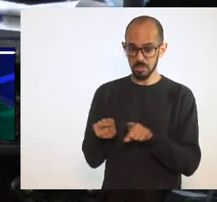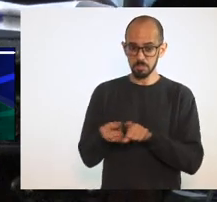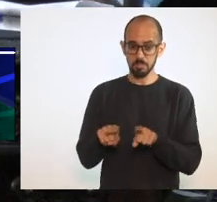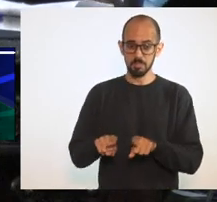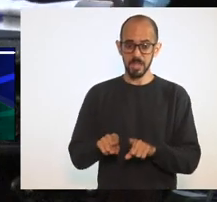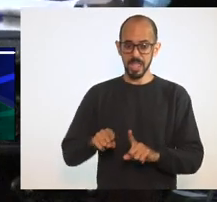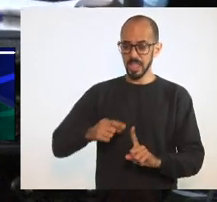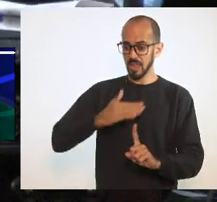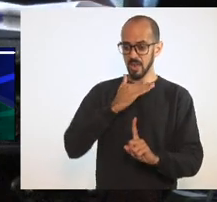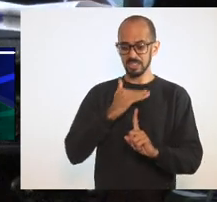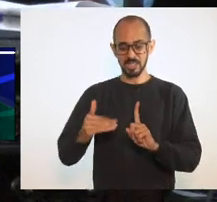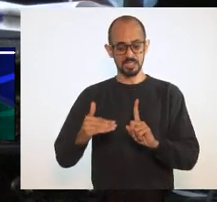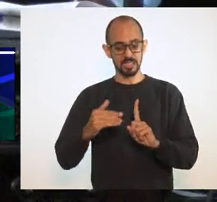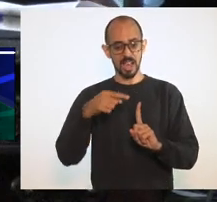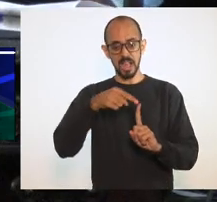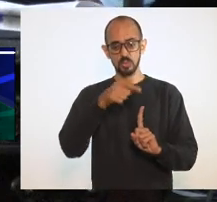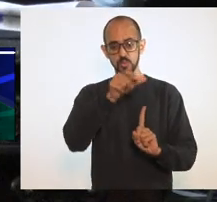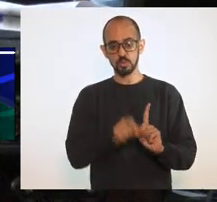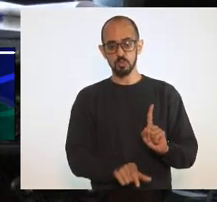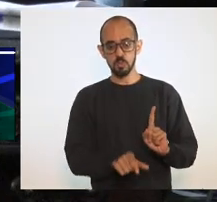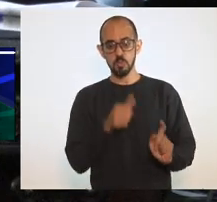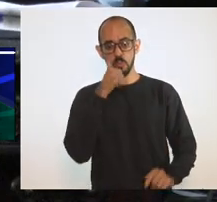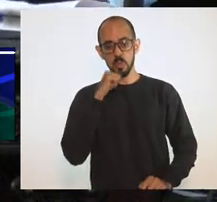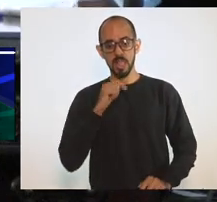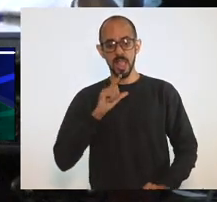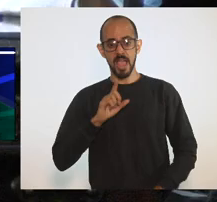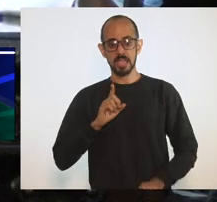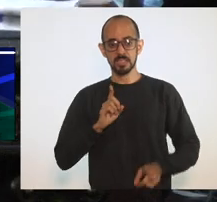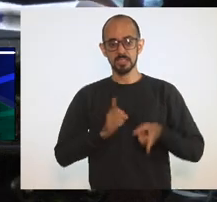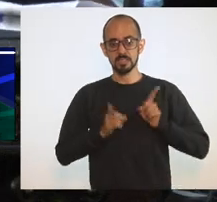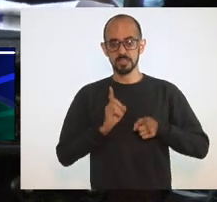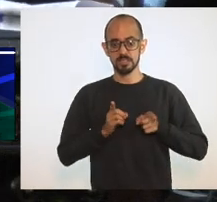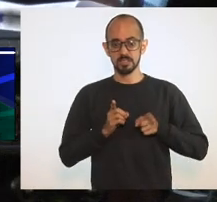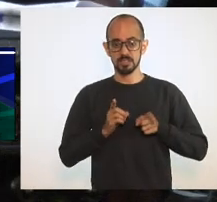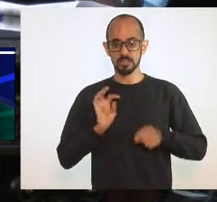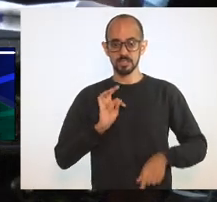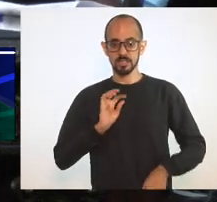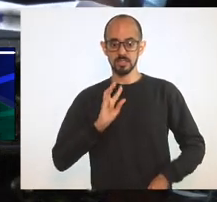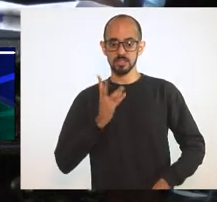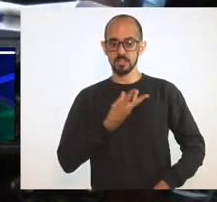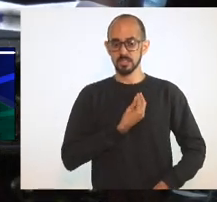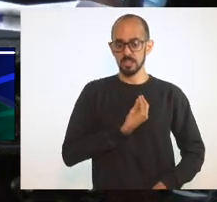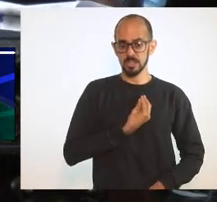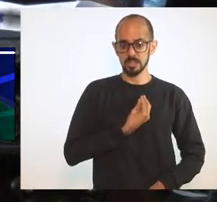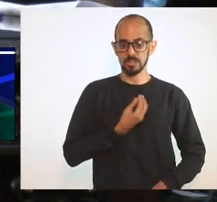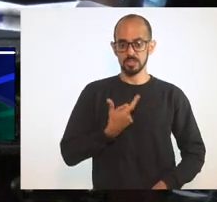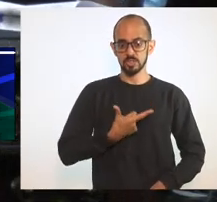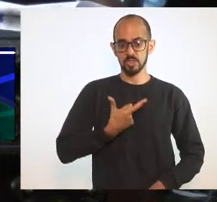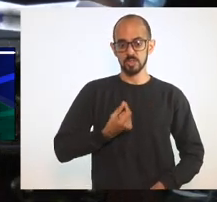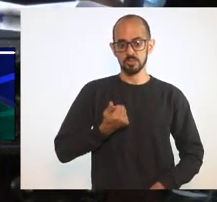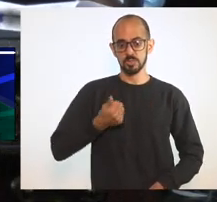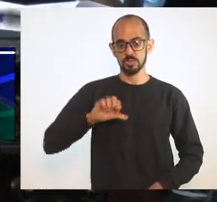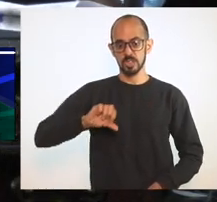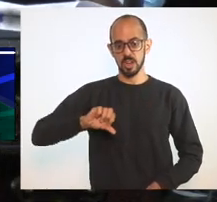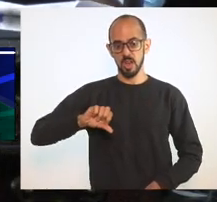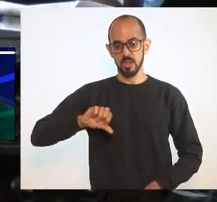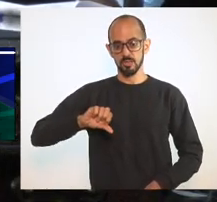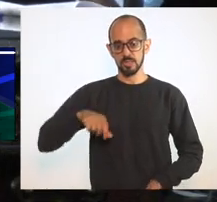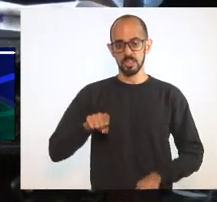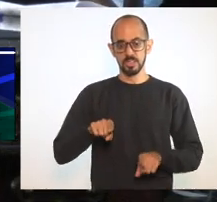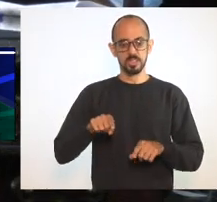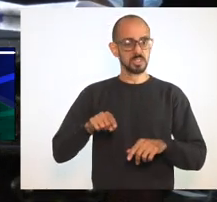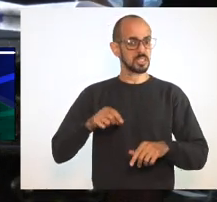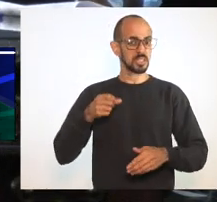mulheres trans aumentou em 43% em relação a 2019, sem que houvesse